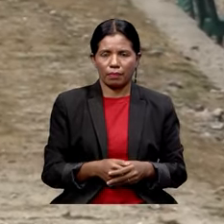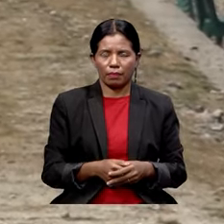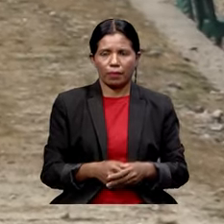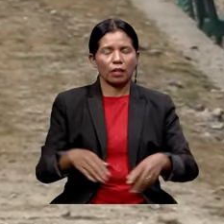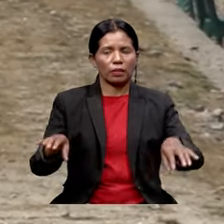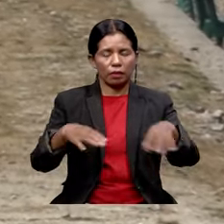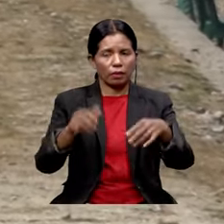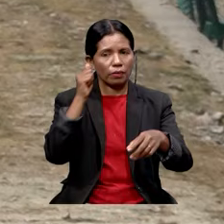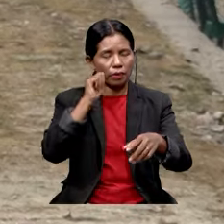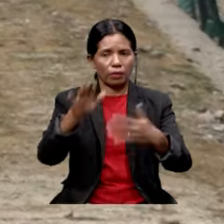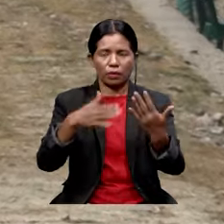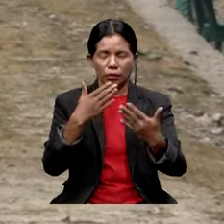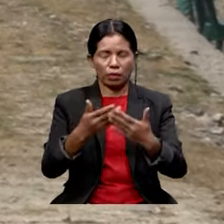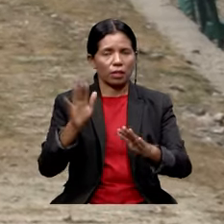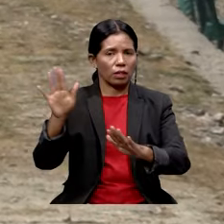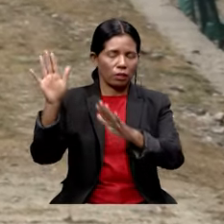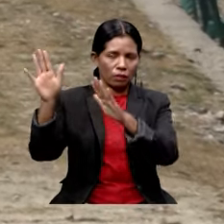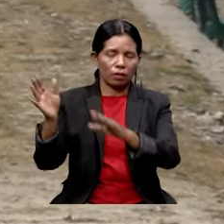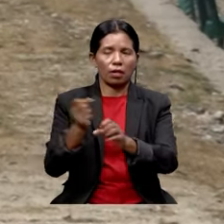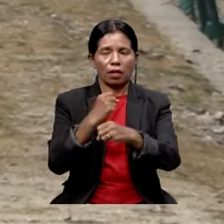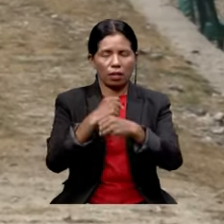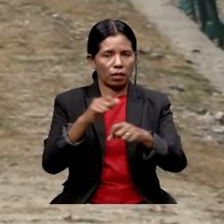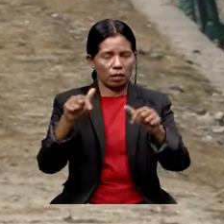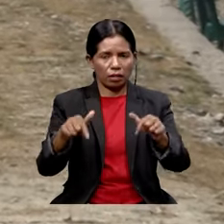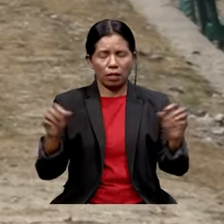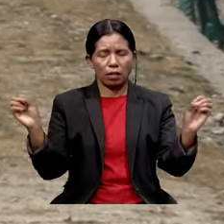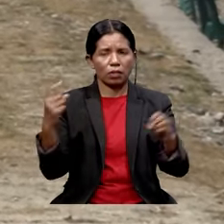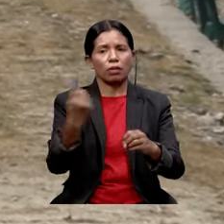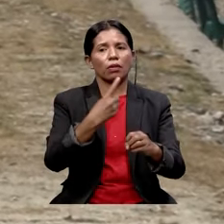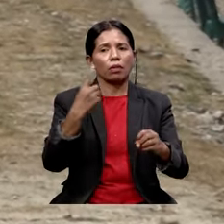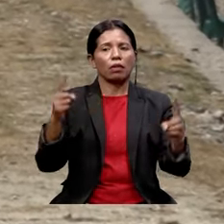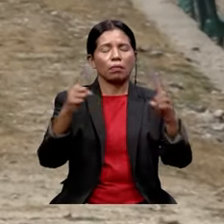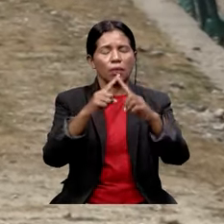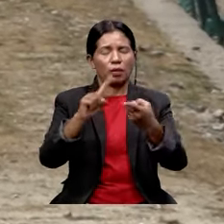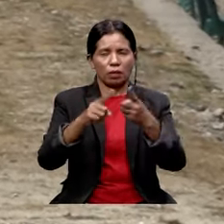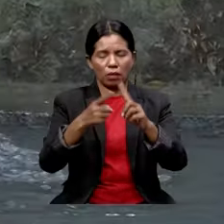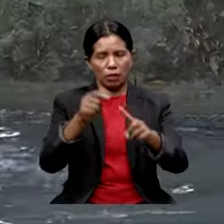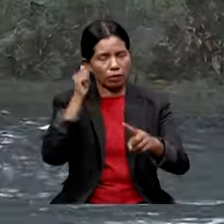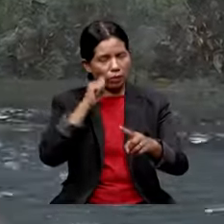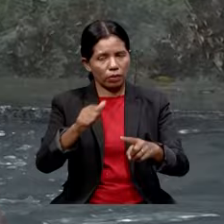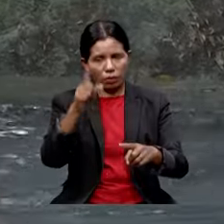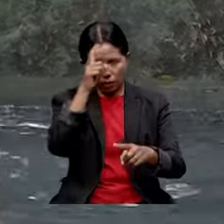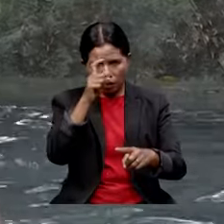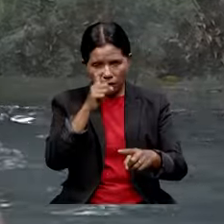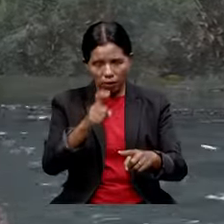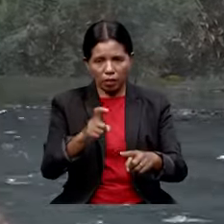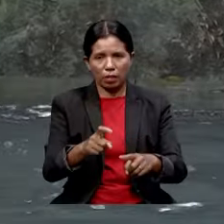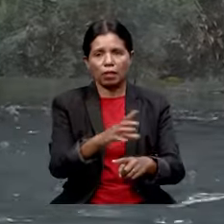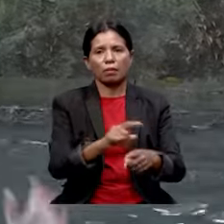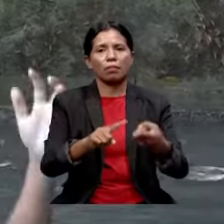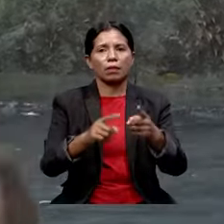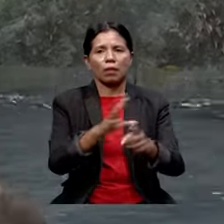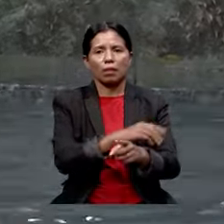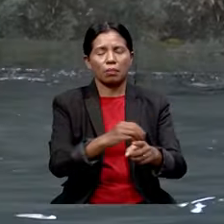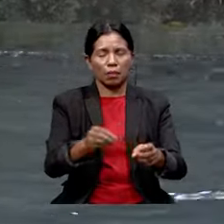Servizu nebe fetosira ia area rural halone, la os badet inan fetosira ho idade produtiva, mai be inan